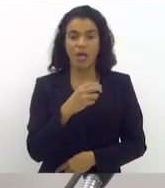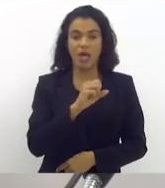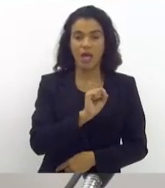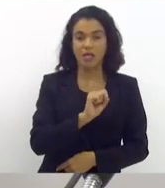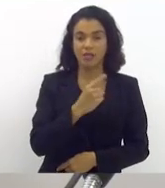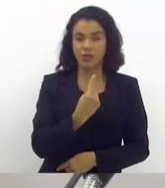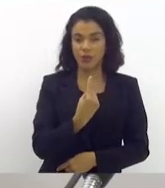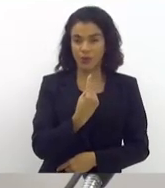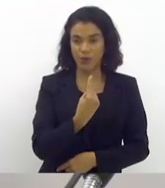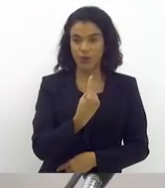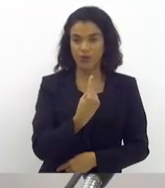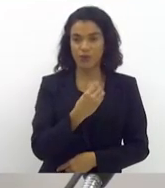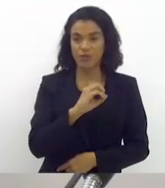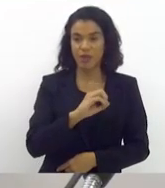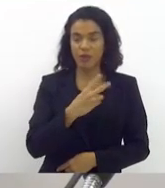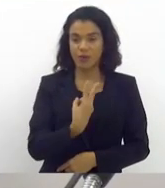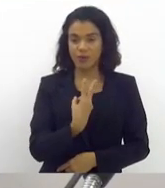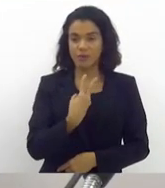SU-06, a